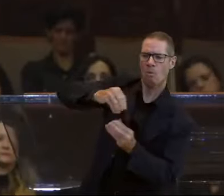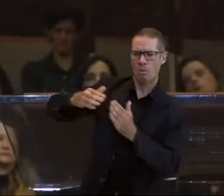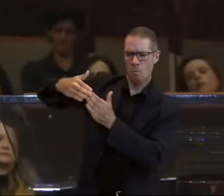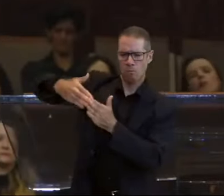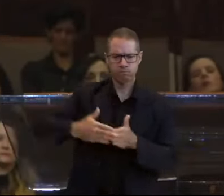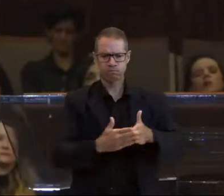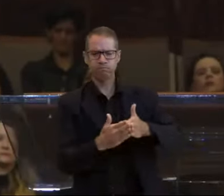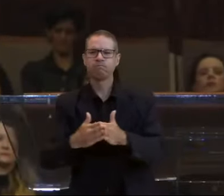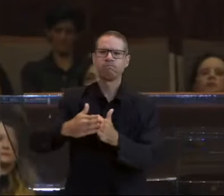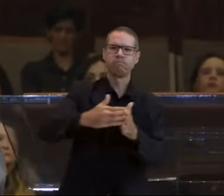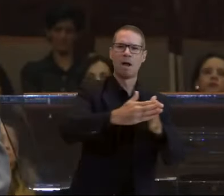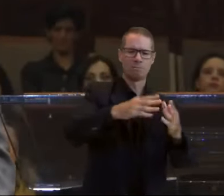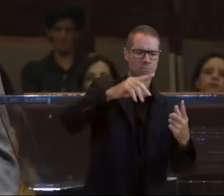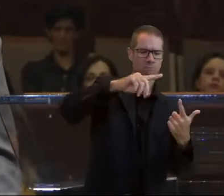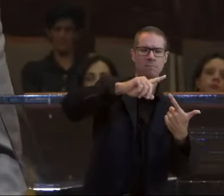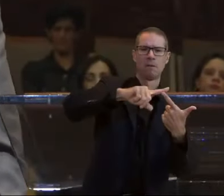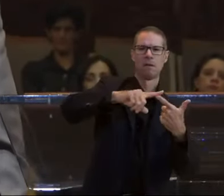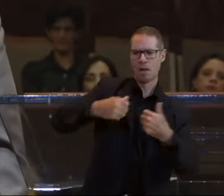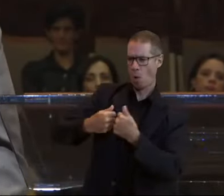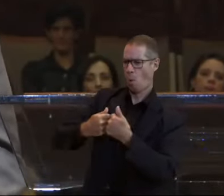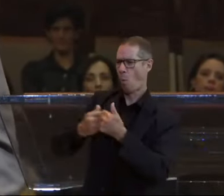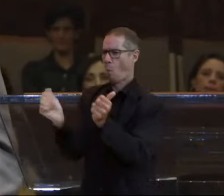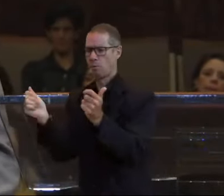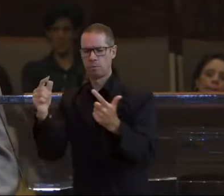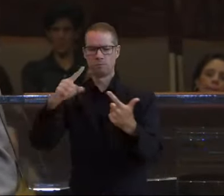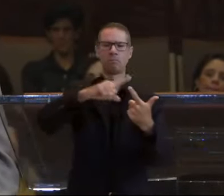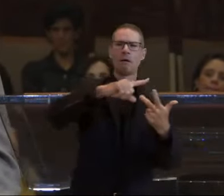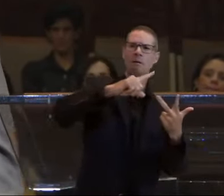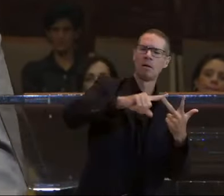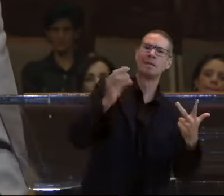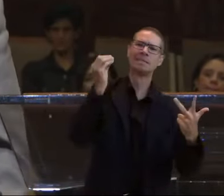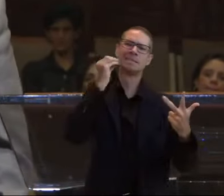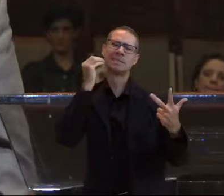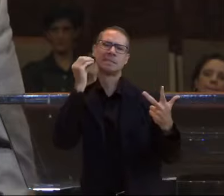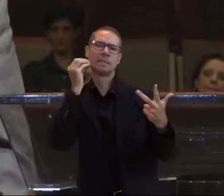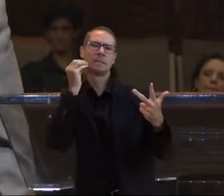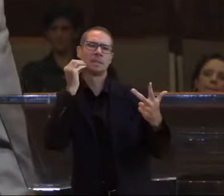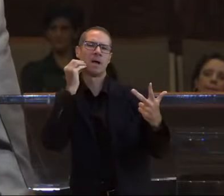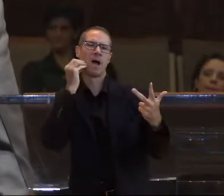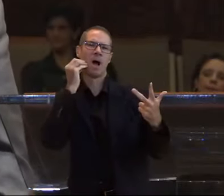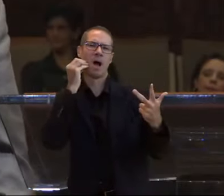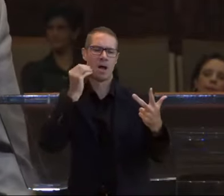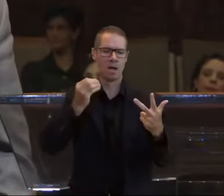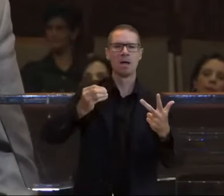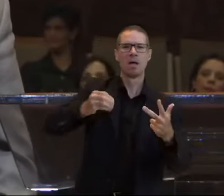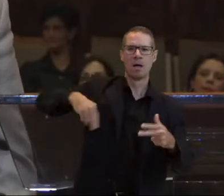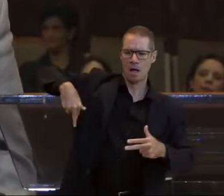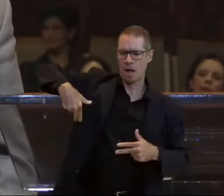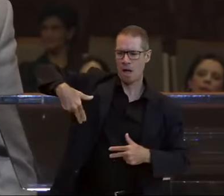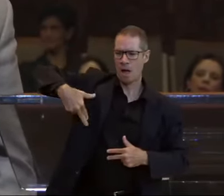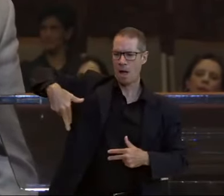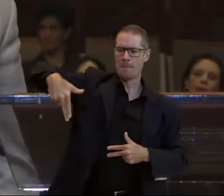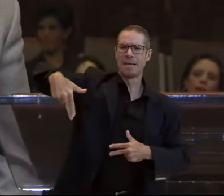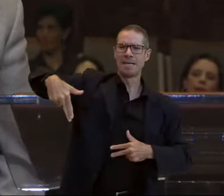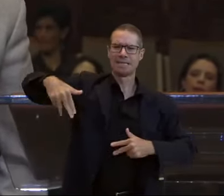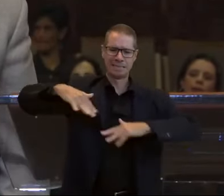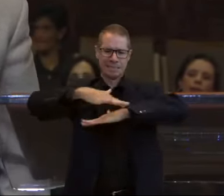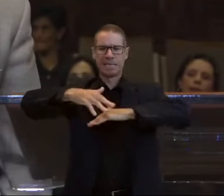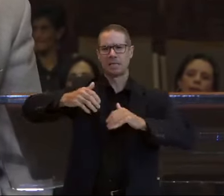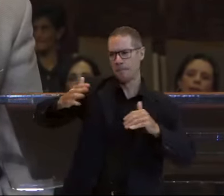barco, depois pegar um ônibus, depois tentar de alguma maneira atravessar a pé na cidade